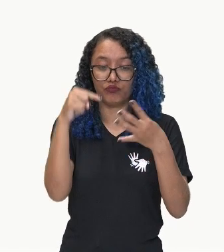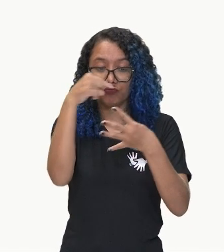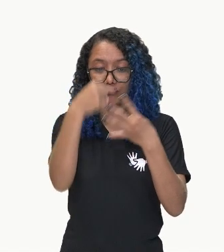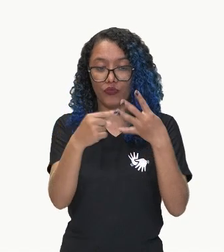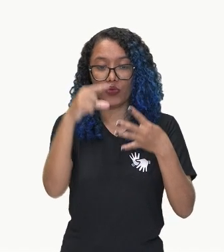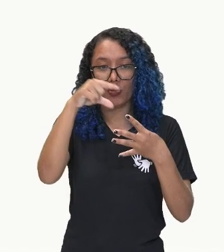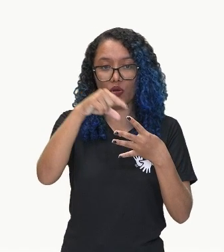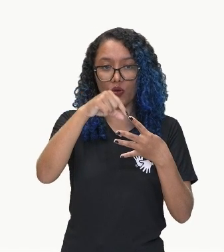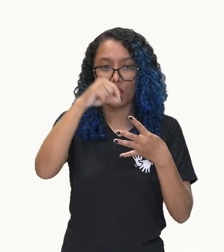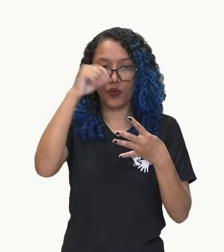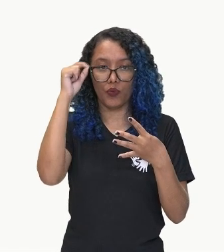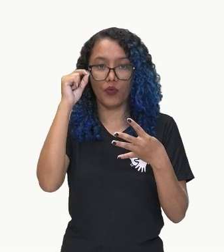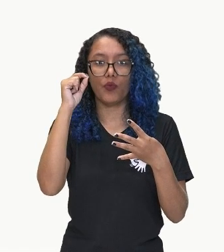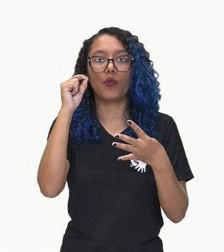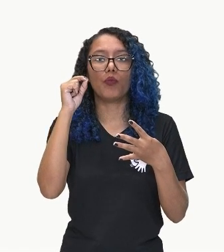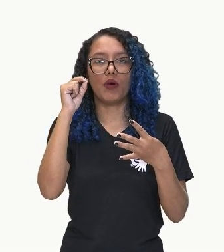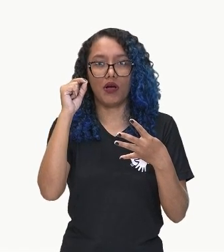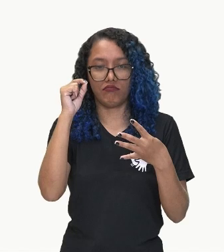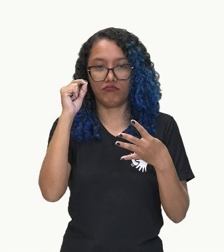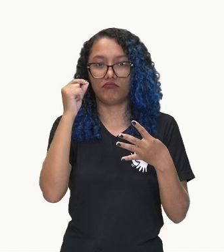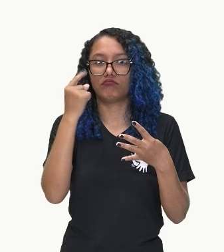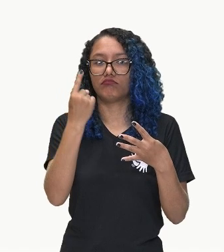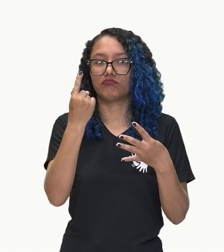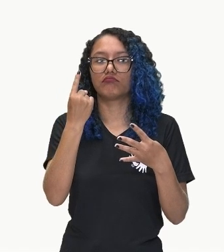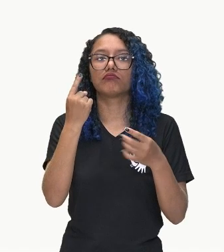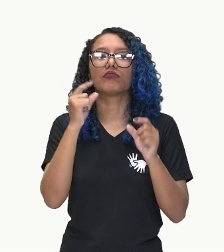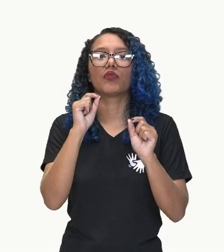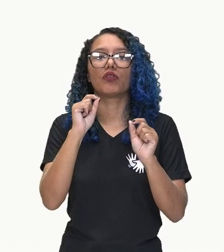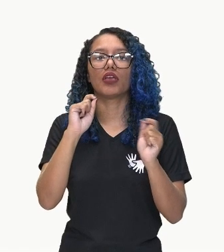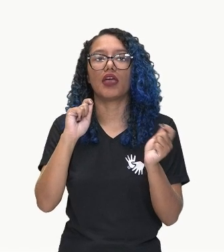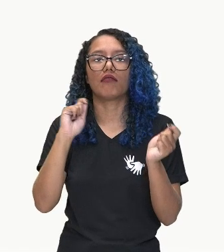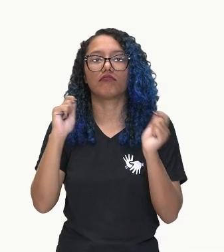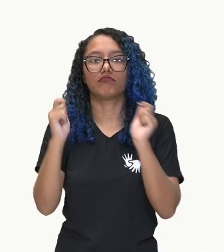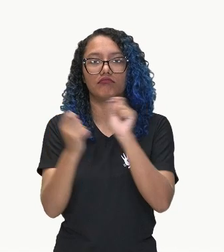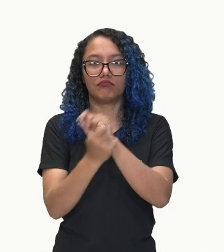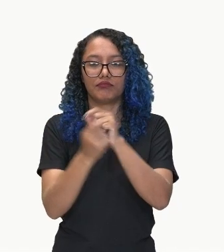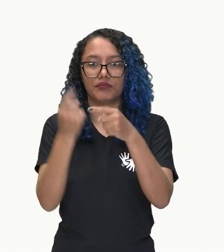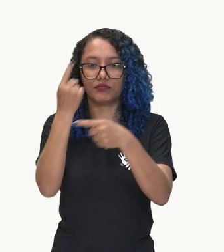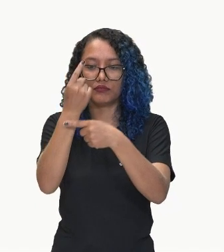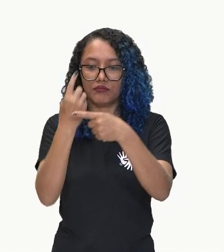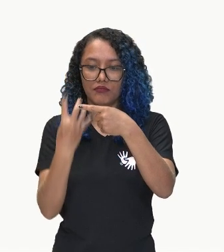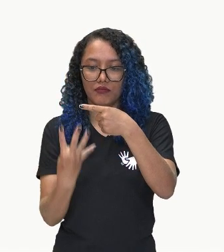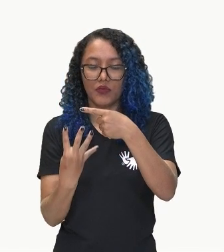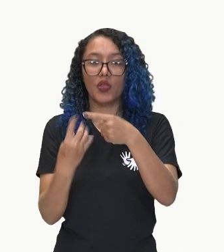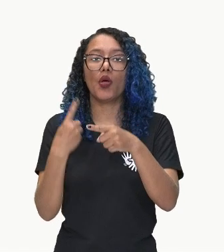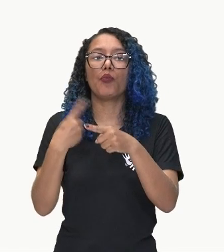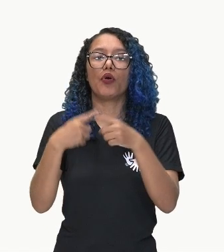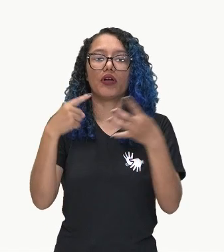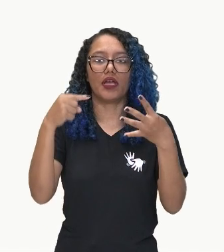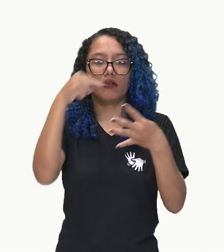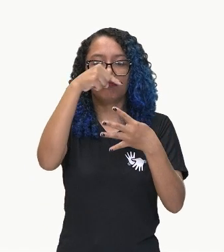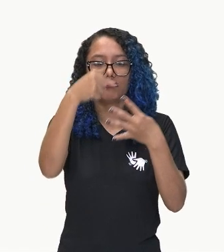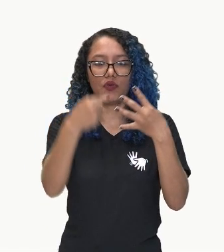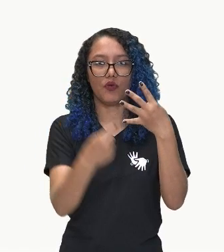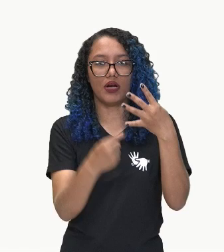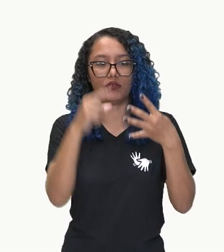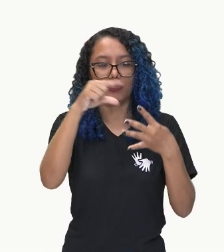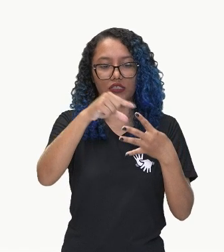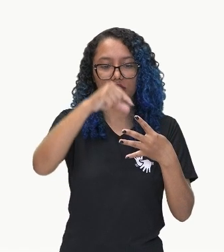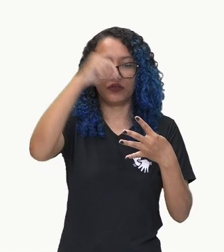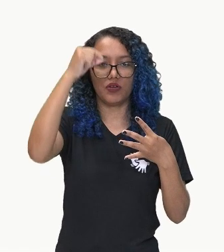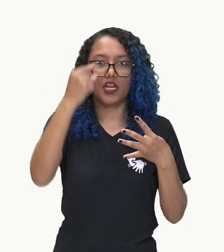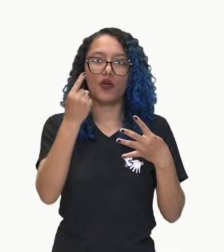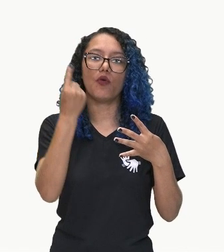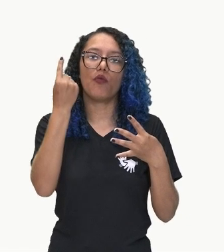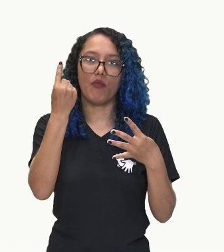teremos aqui a fração 1/4, porque eu peguei uma moeda de 4.